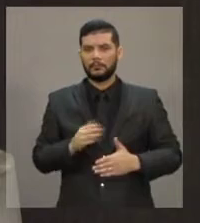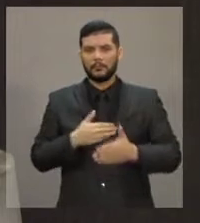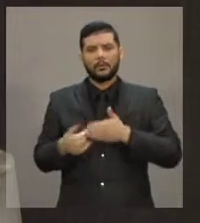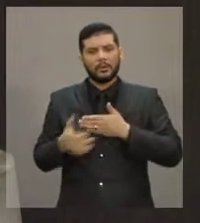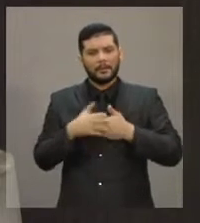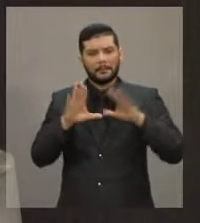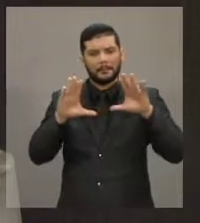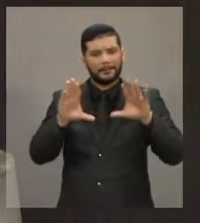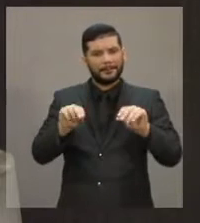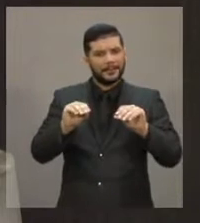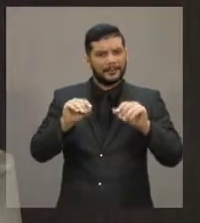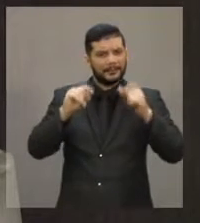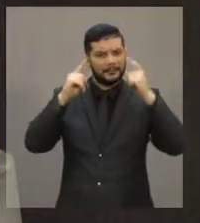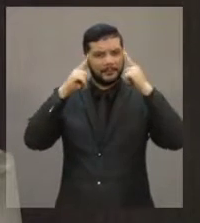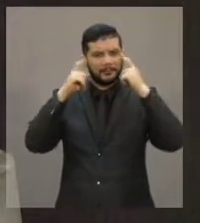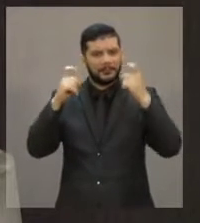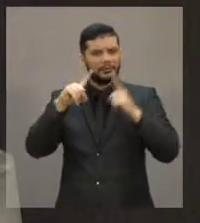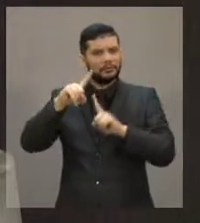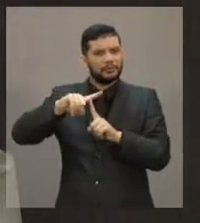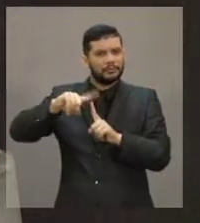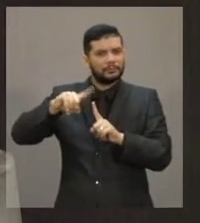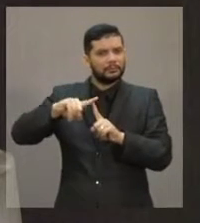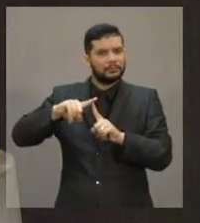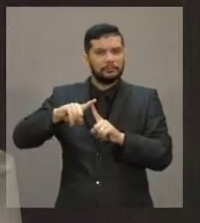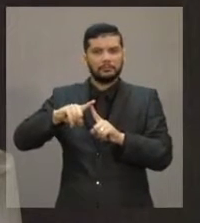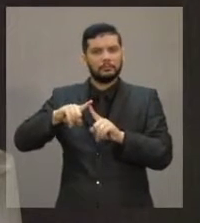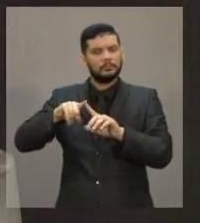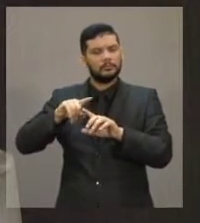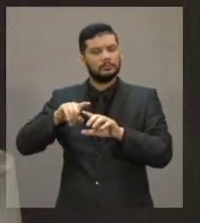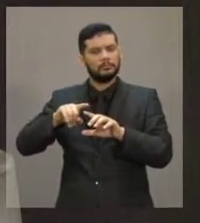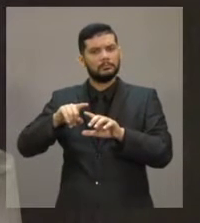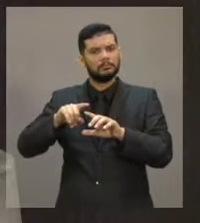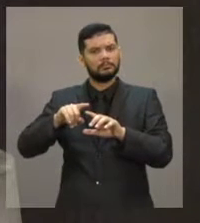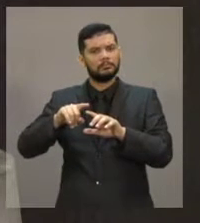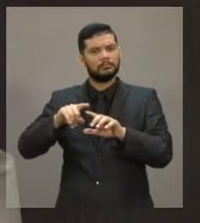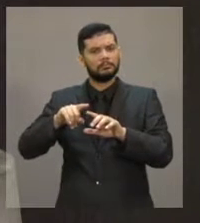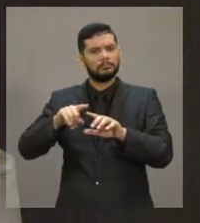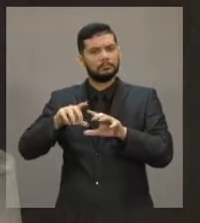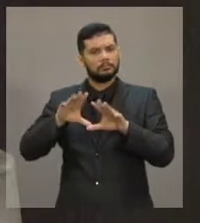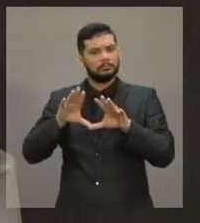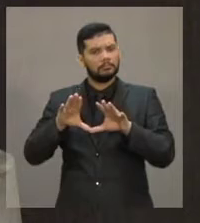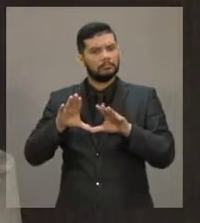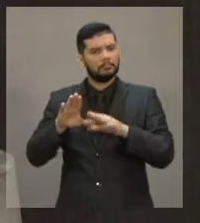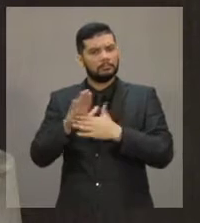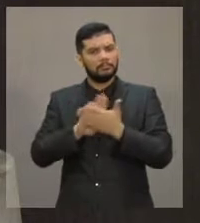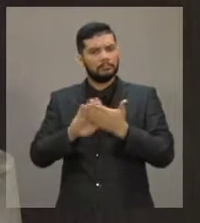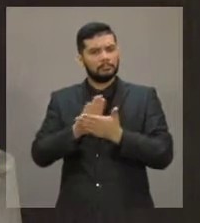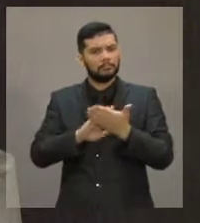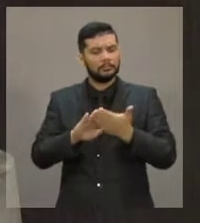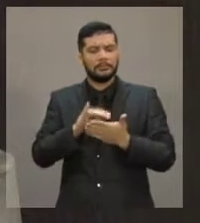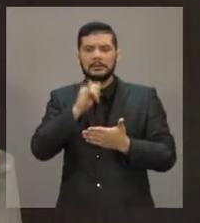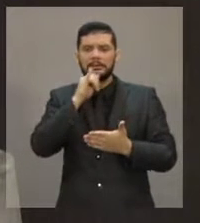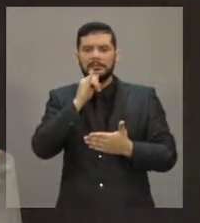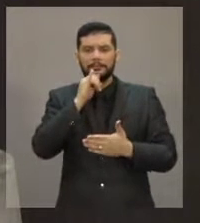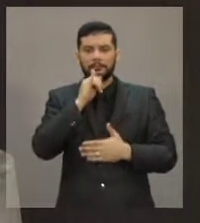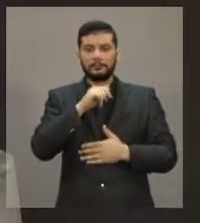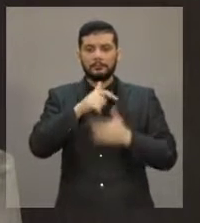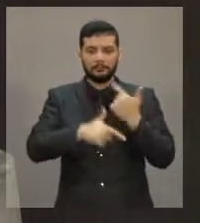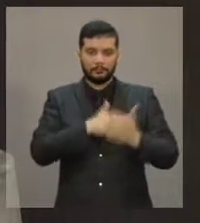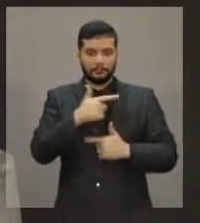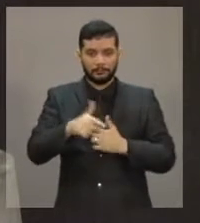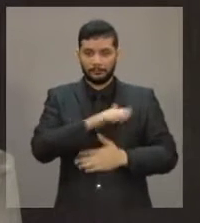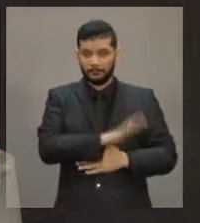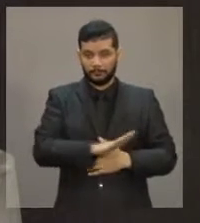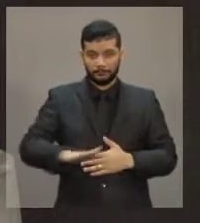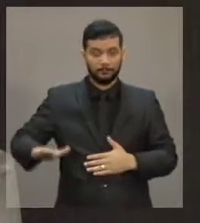de violência e opressão. Isso inclui, por exemplo, o trabalho infantil.